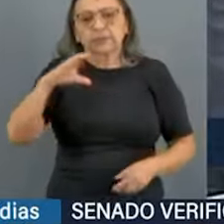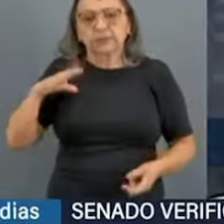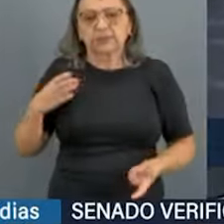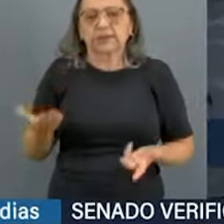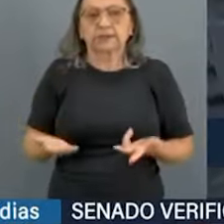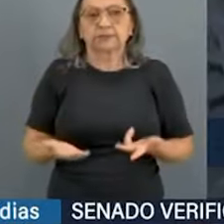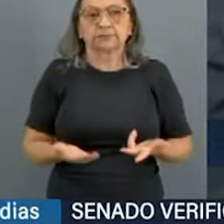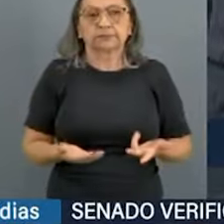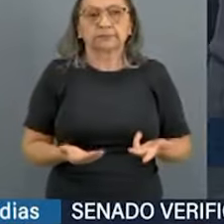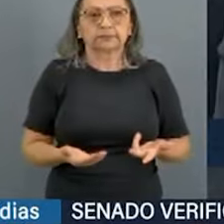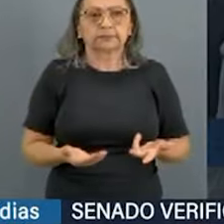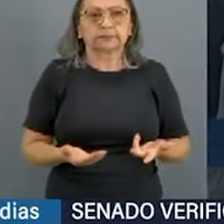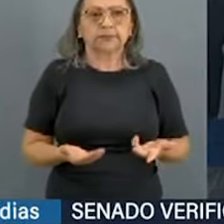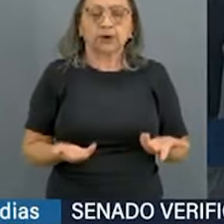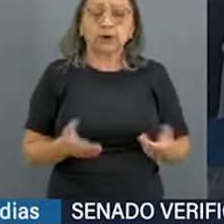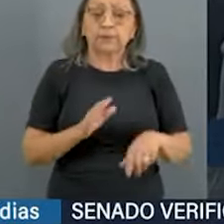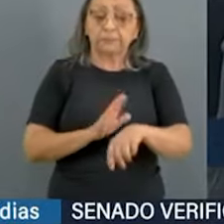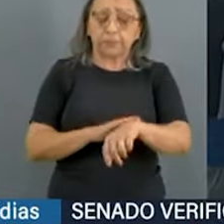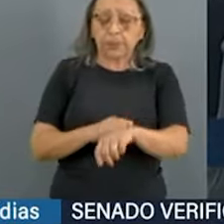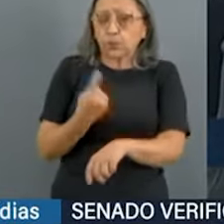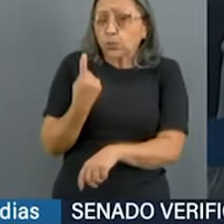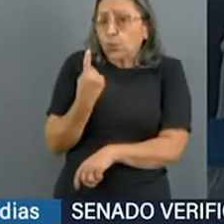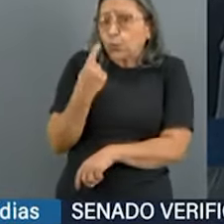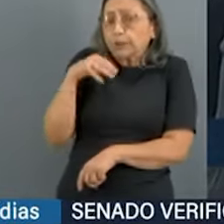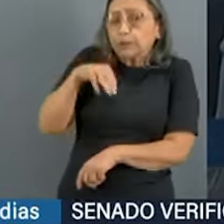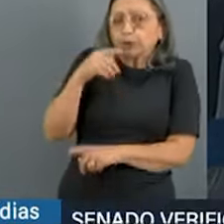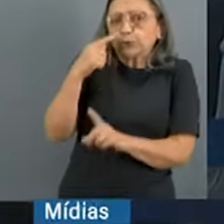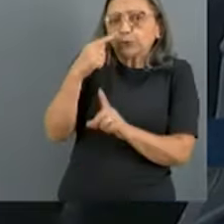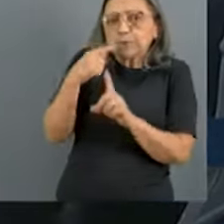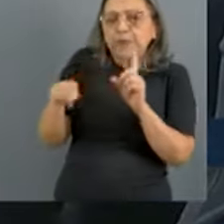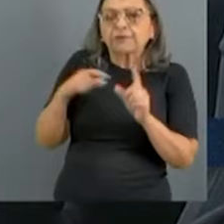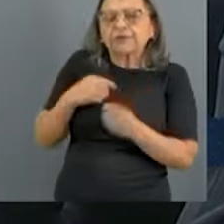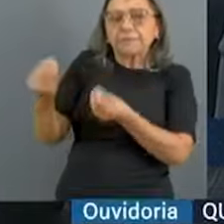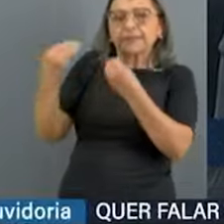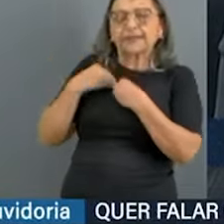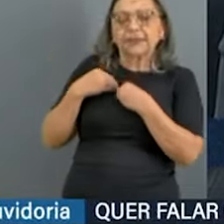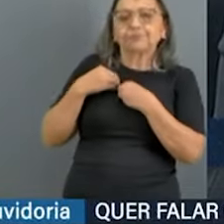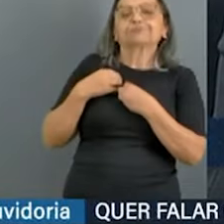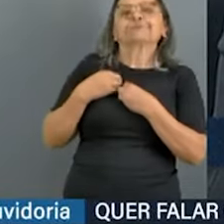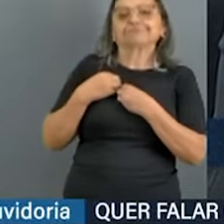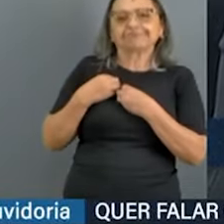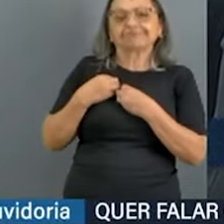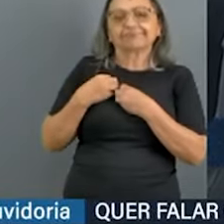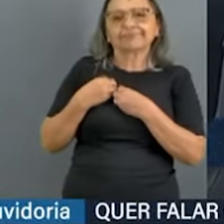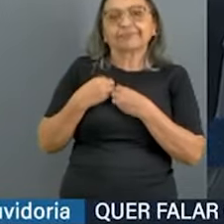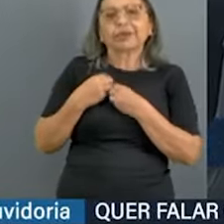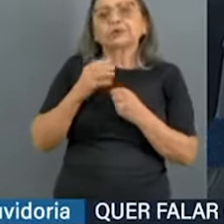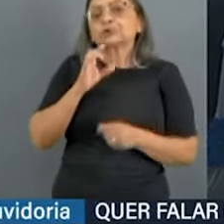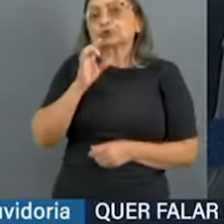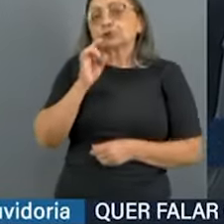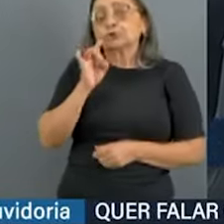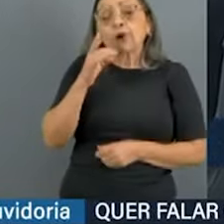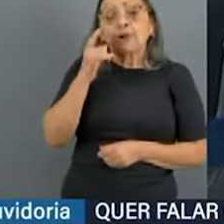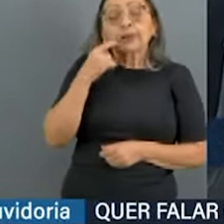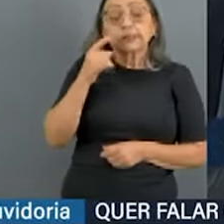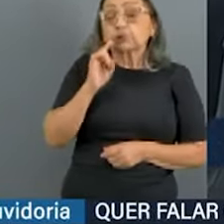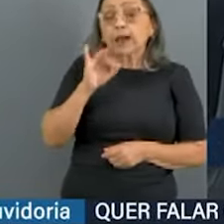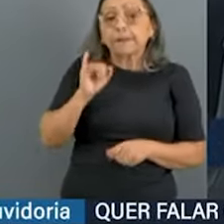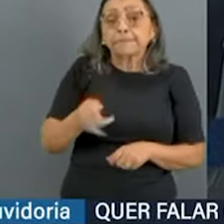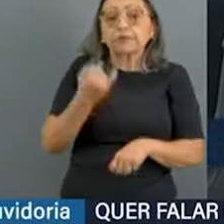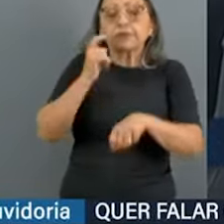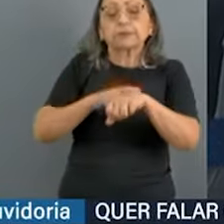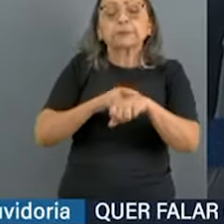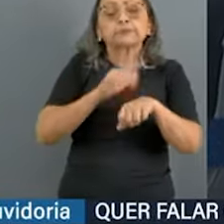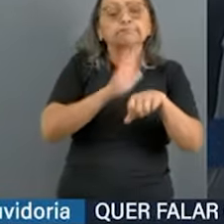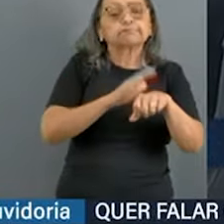e eu queria neste minuto 30 que vossa excelência me concedeu com muita gentileza apenas chamar atenção pela